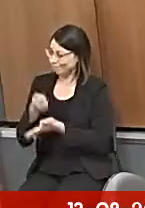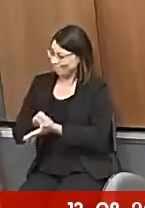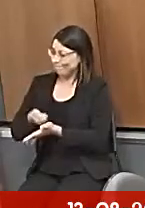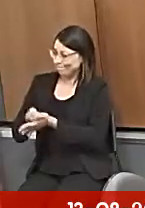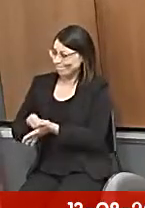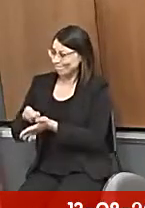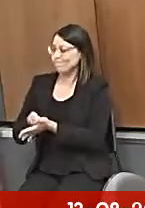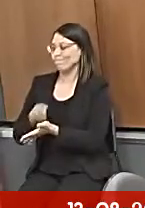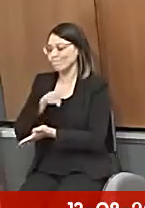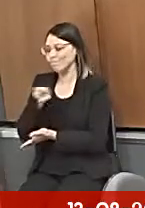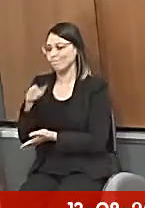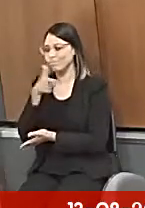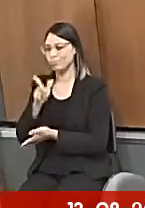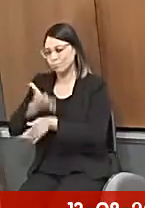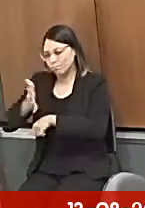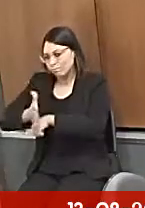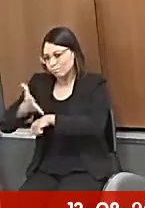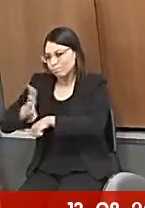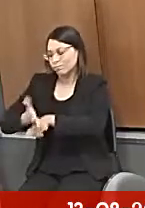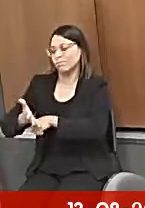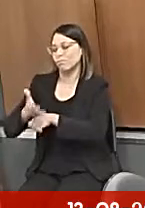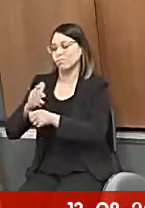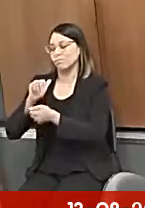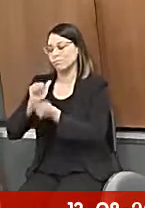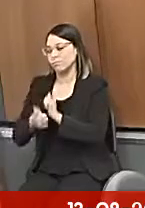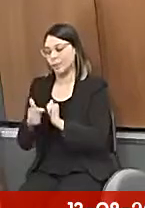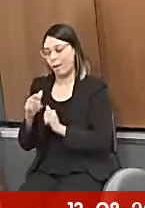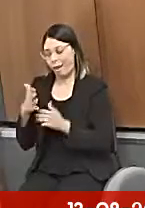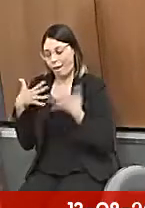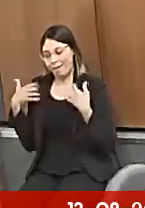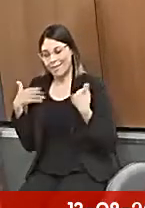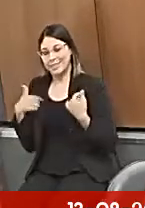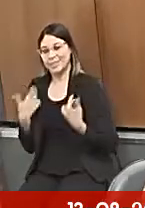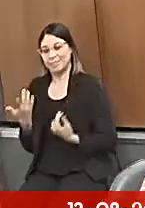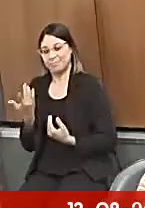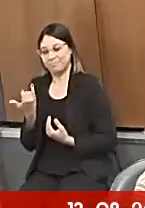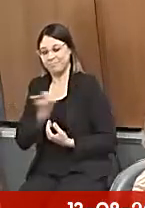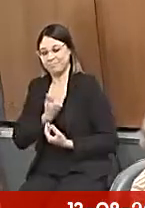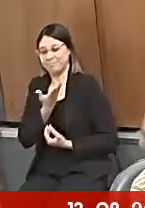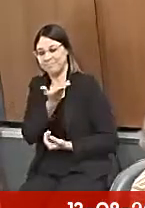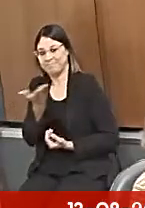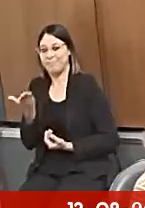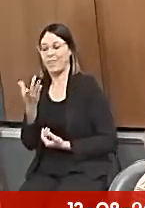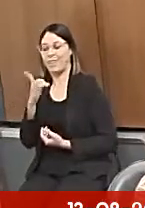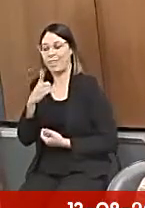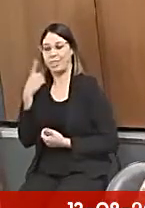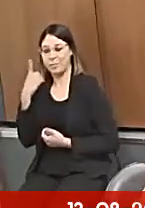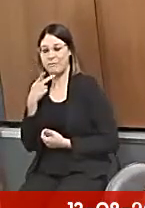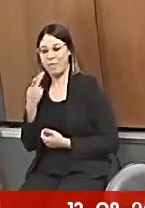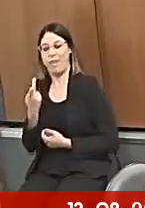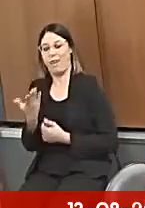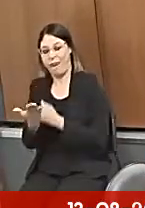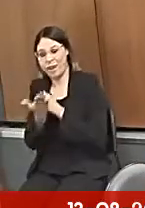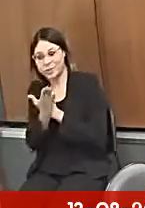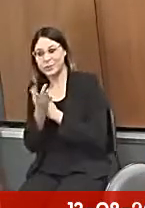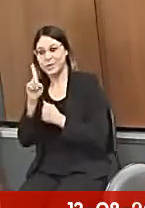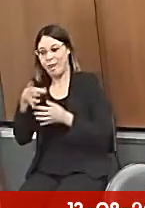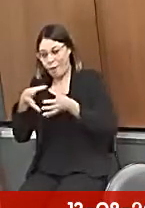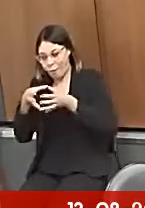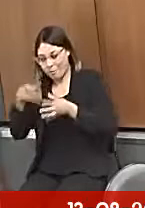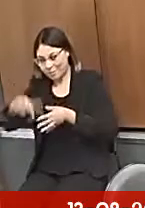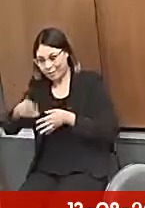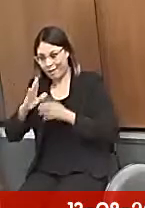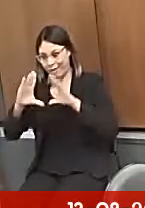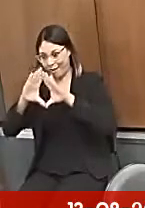atividade e disputando então é com muita alegria que recebo a fala do deputado é falando que a gente tem o apoio da comissão de esportes da